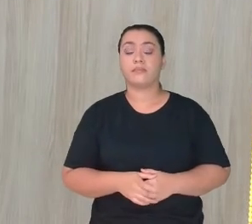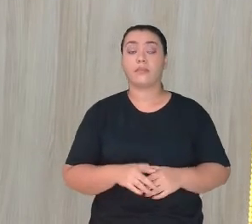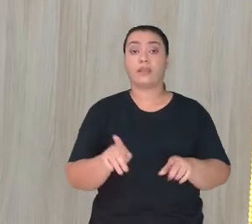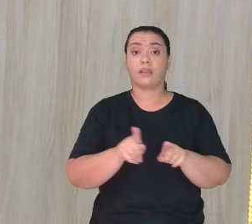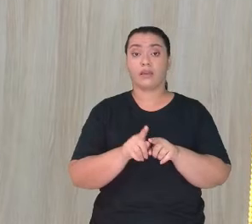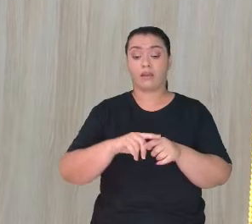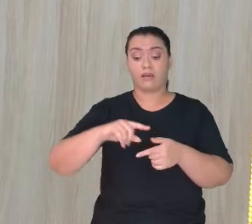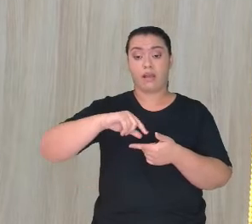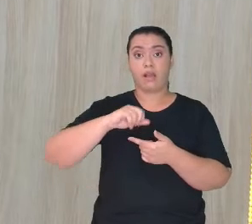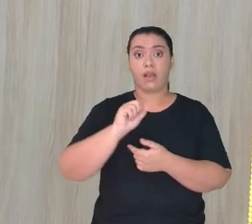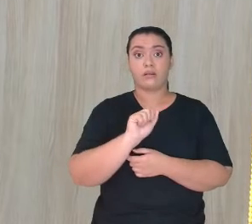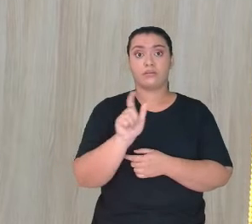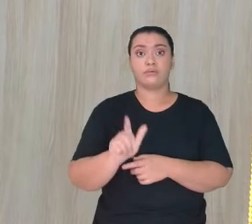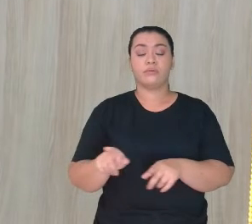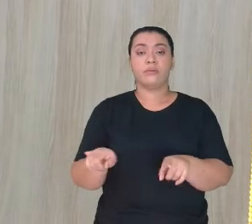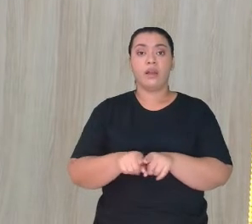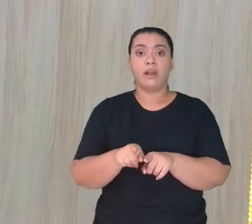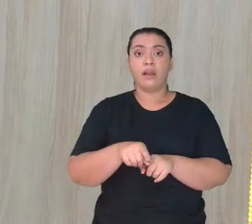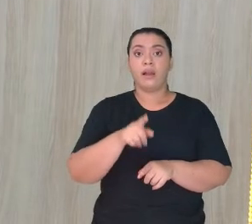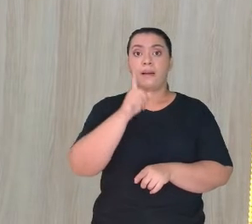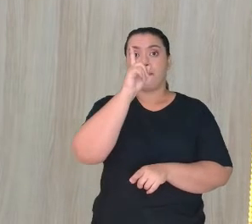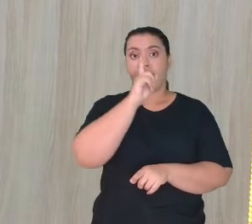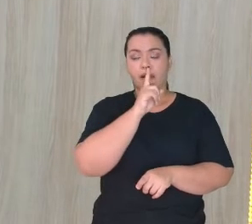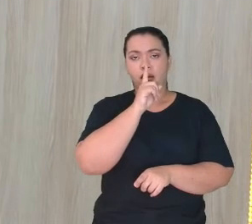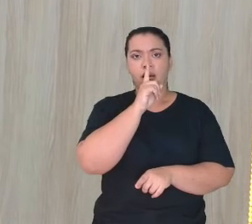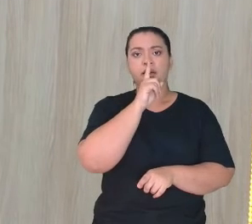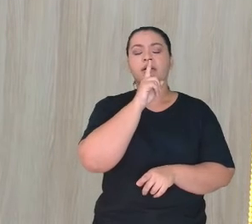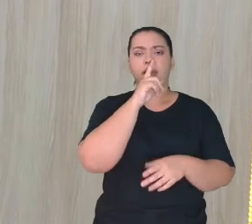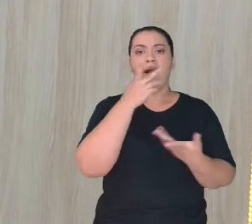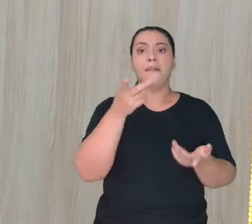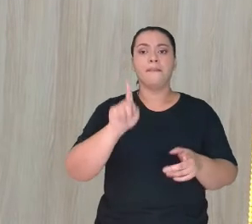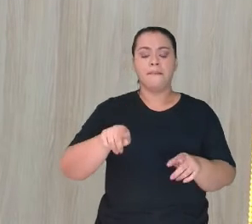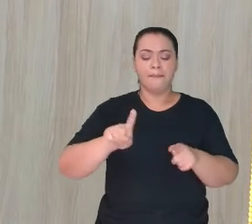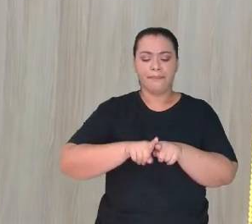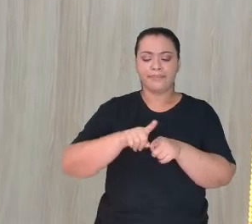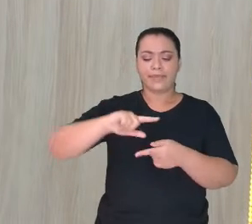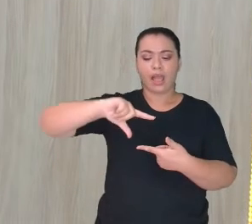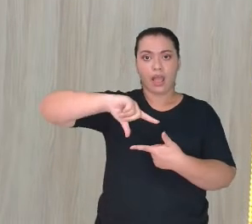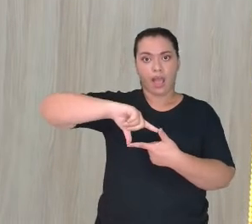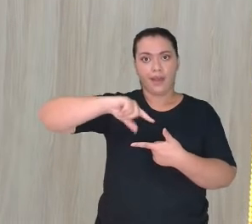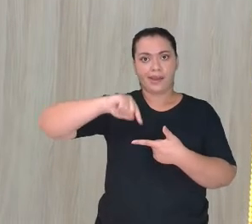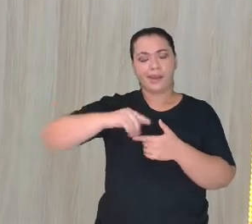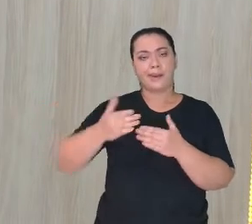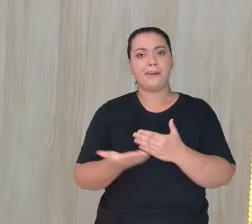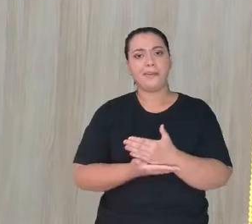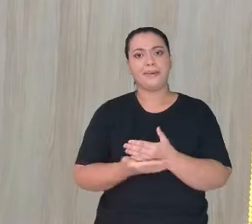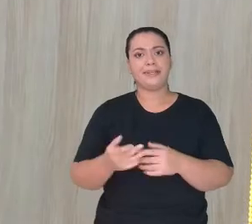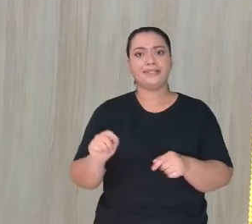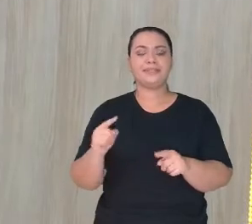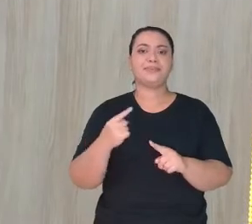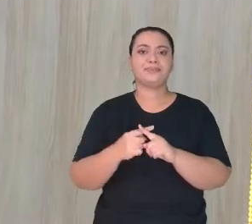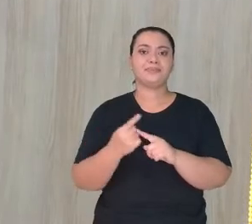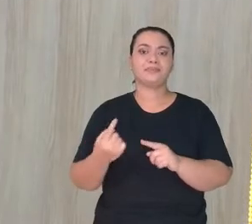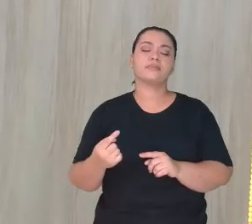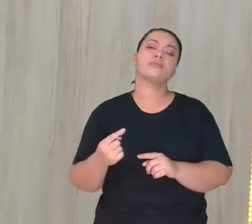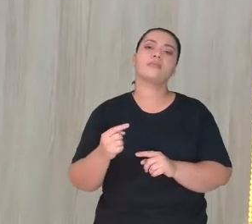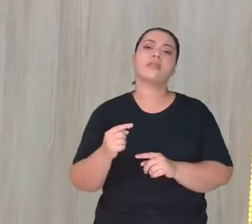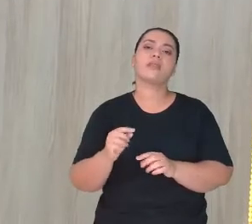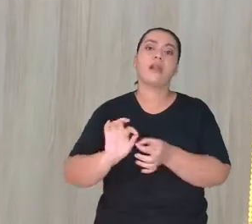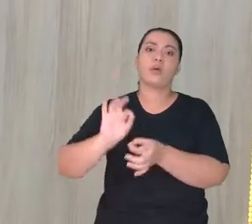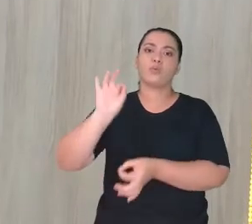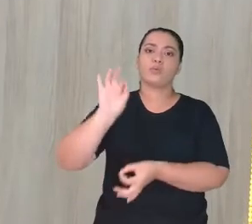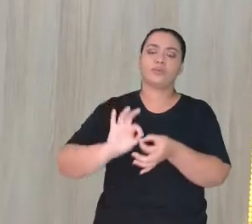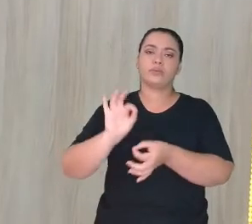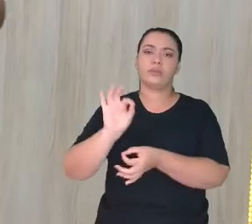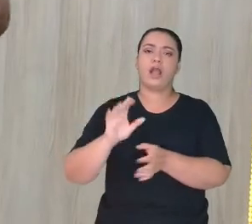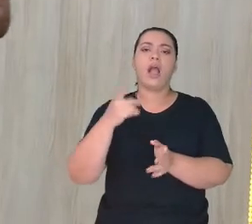esse, paralelos, ó, esse vezes esse. E esse aqui é o retângulo, base vezes altura também. E aí, se eu botar, substituindo